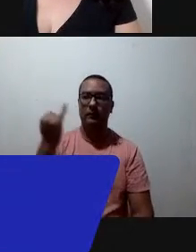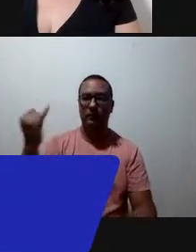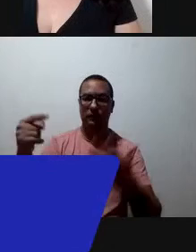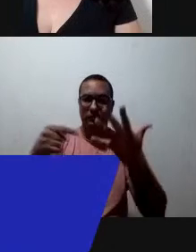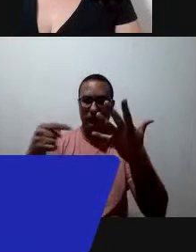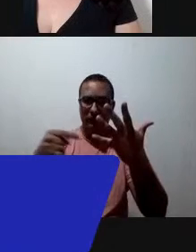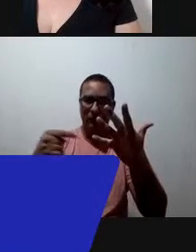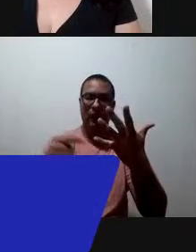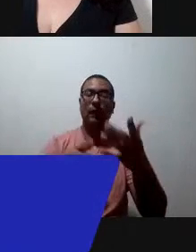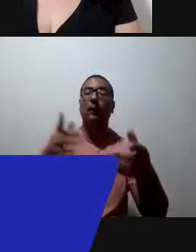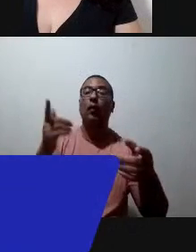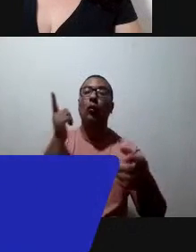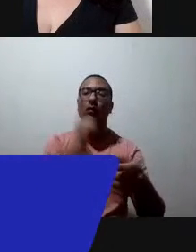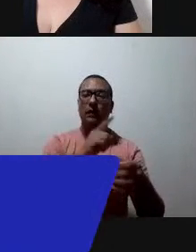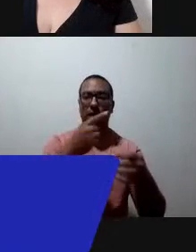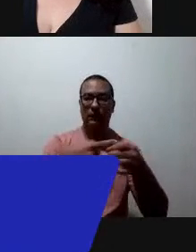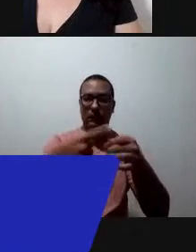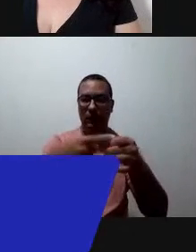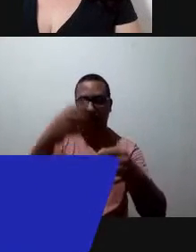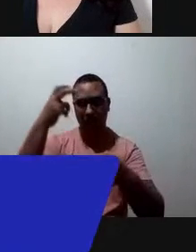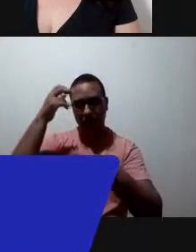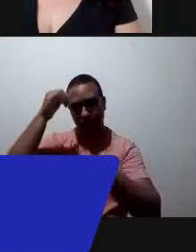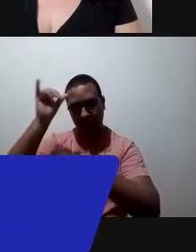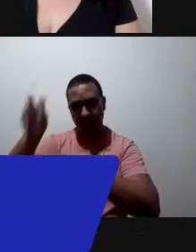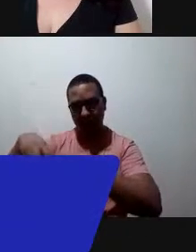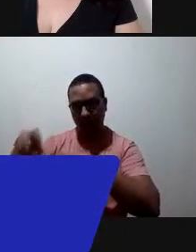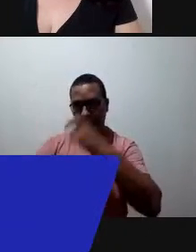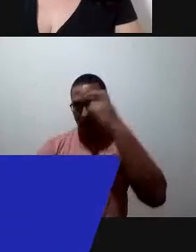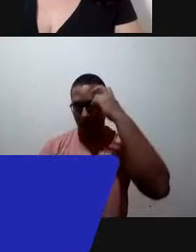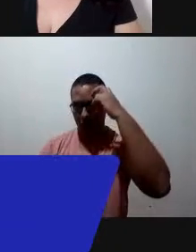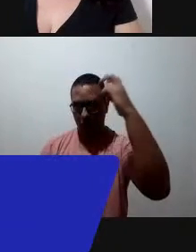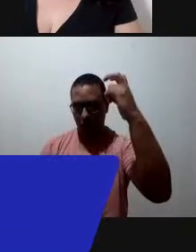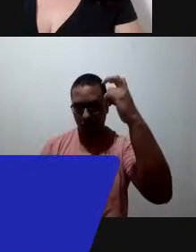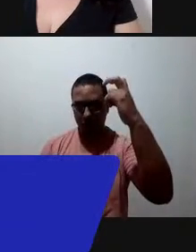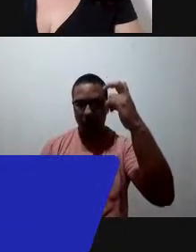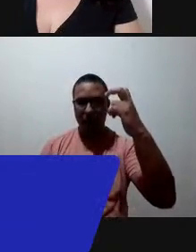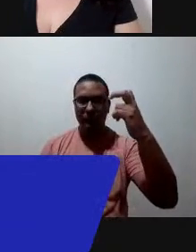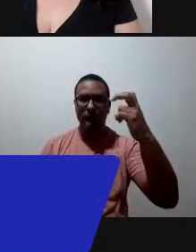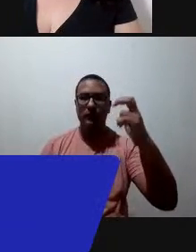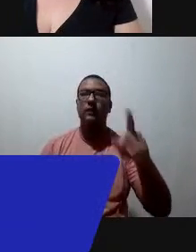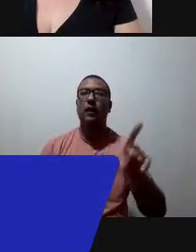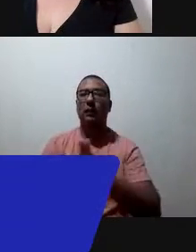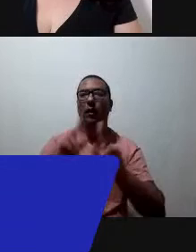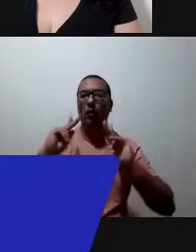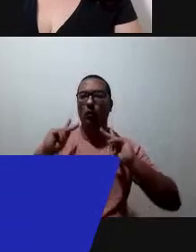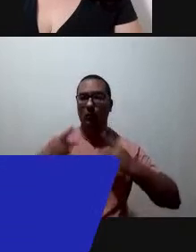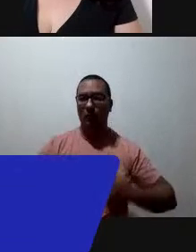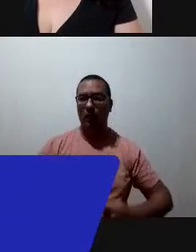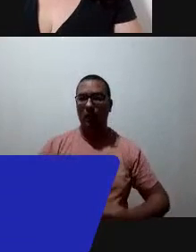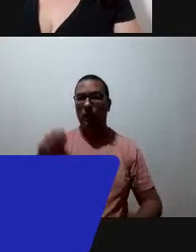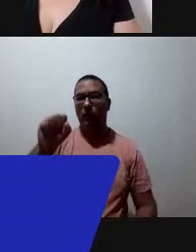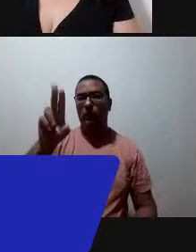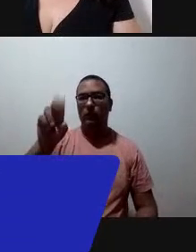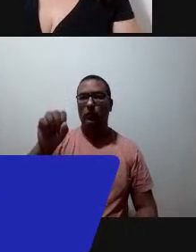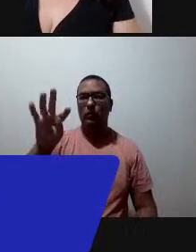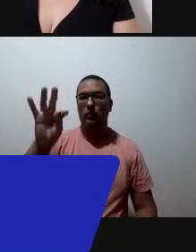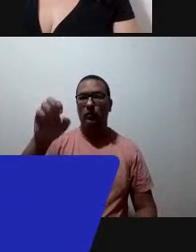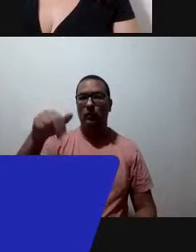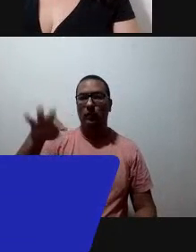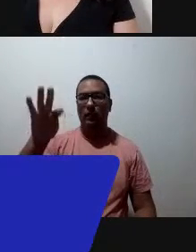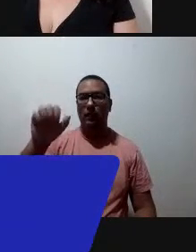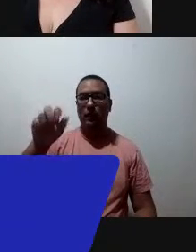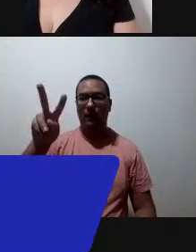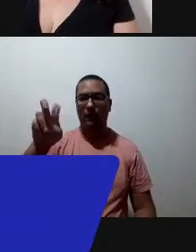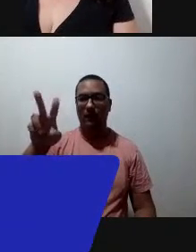num campo mais inteligente, mais humano e mais sustentável, é o meio